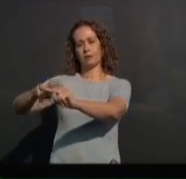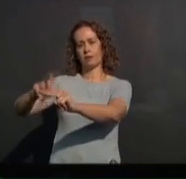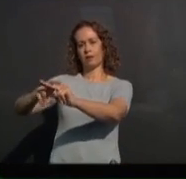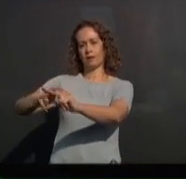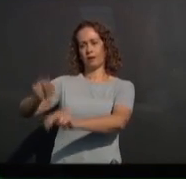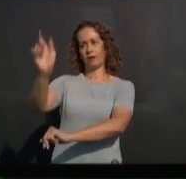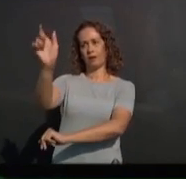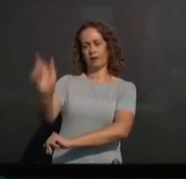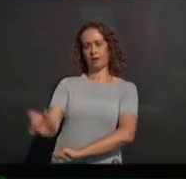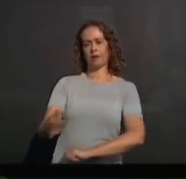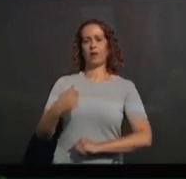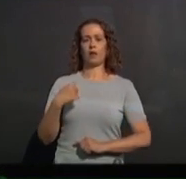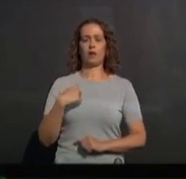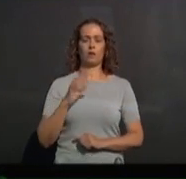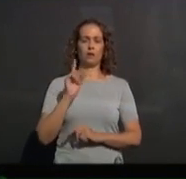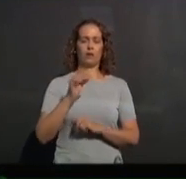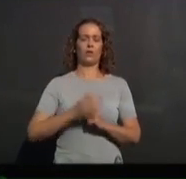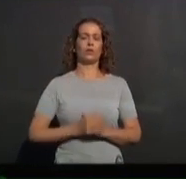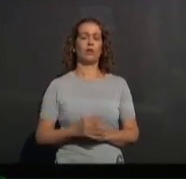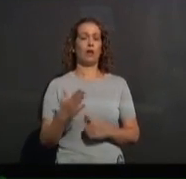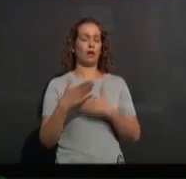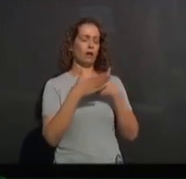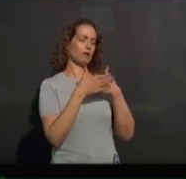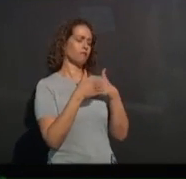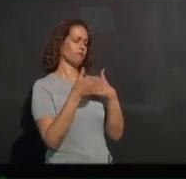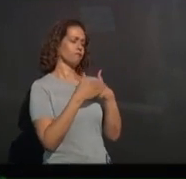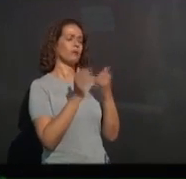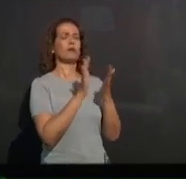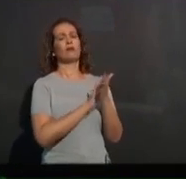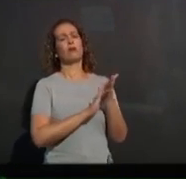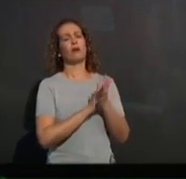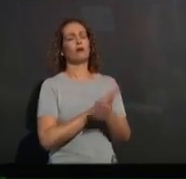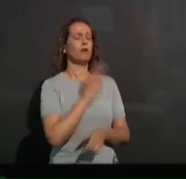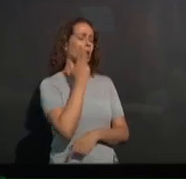Não me elogia, não me chama de papaizinho lindo, não fala,